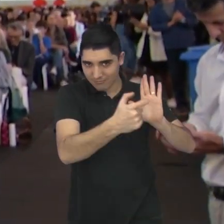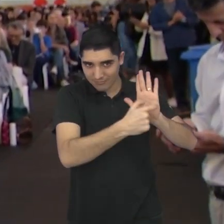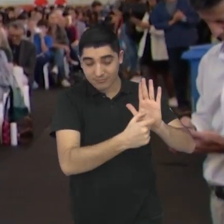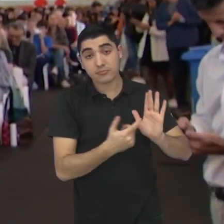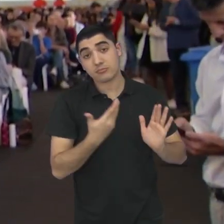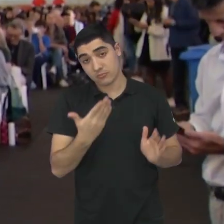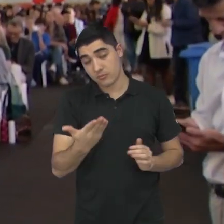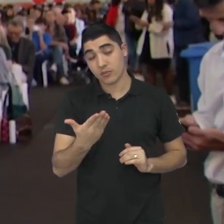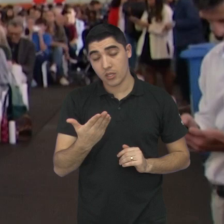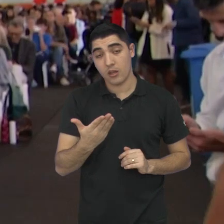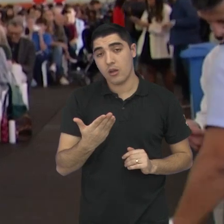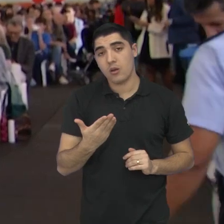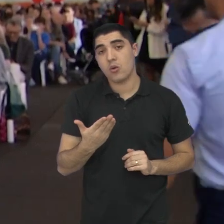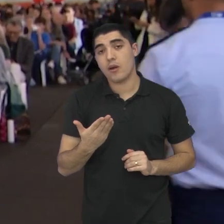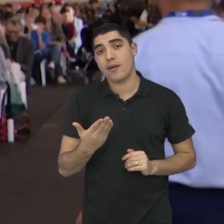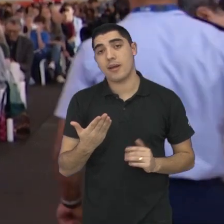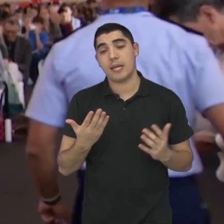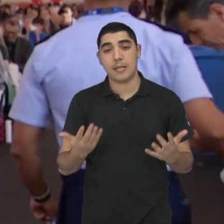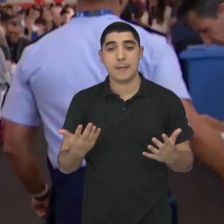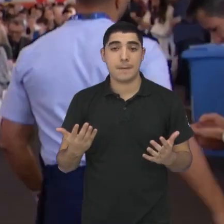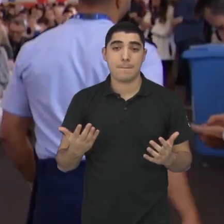Mas o espaço